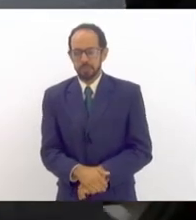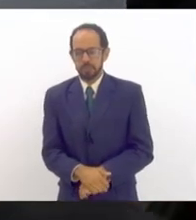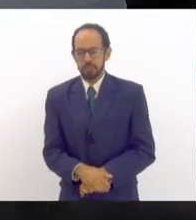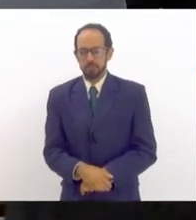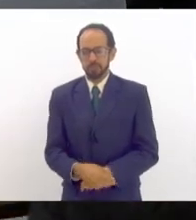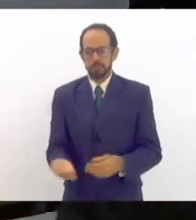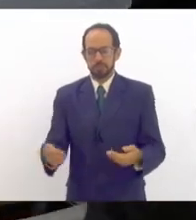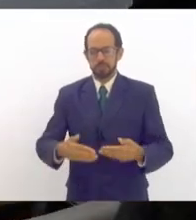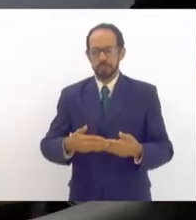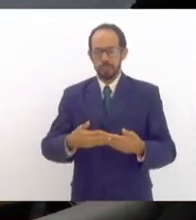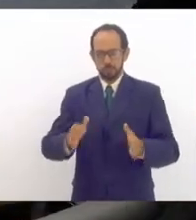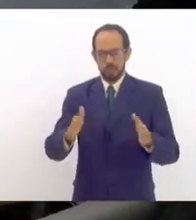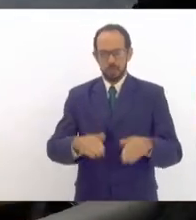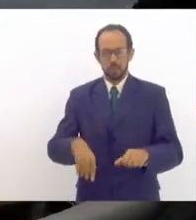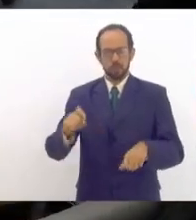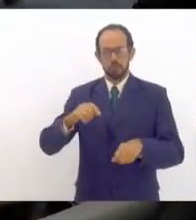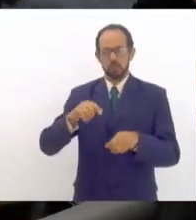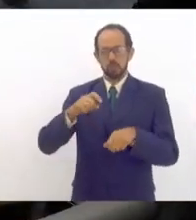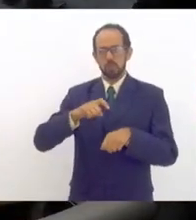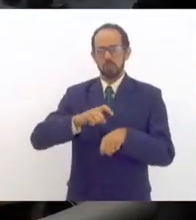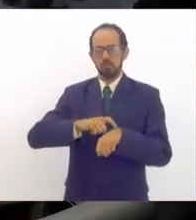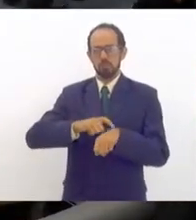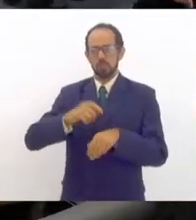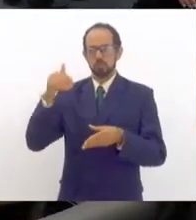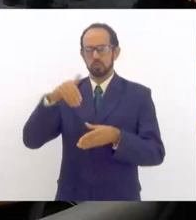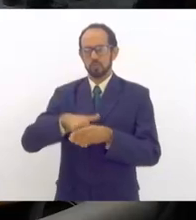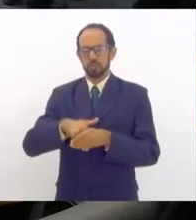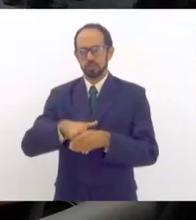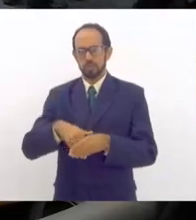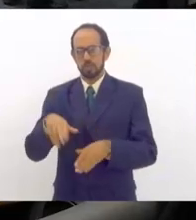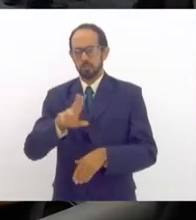está aberto o processo de votação aí nominal